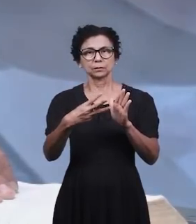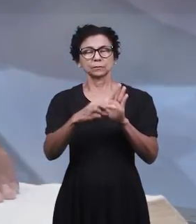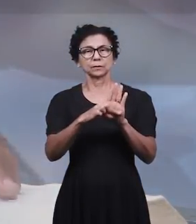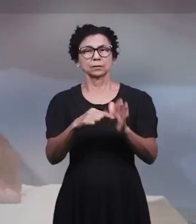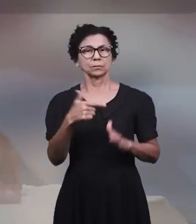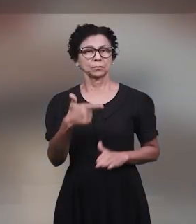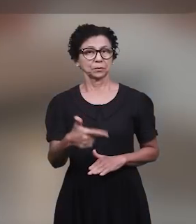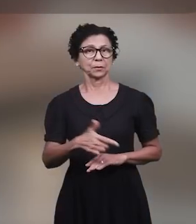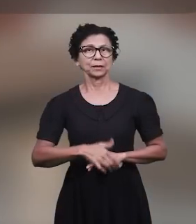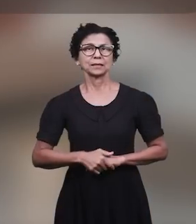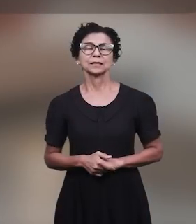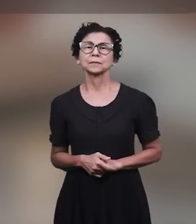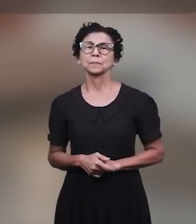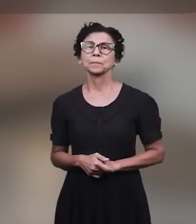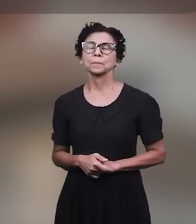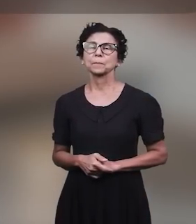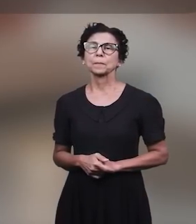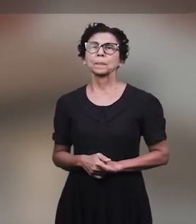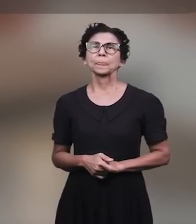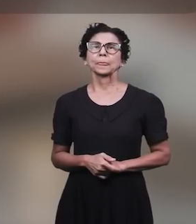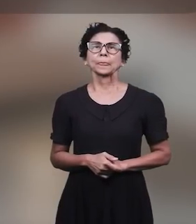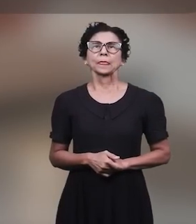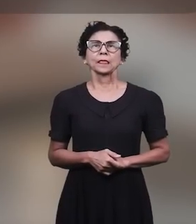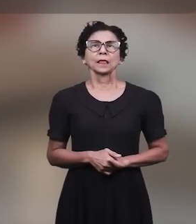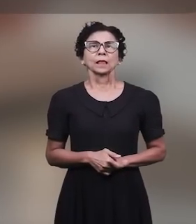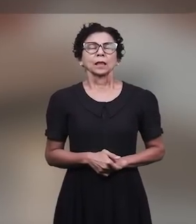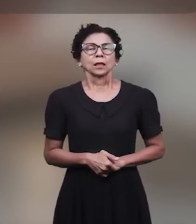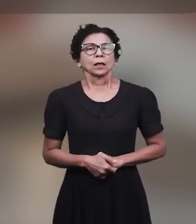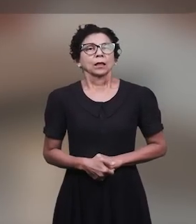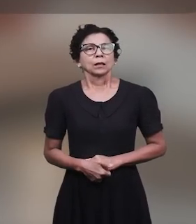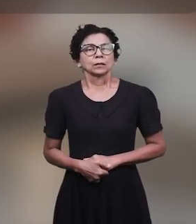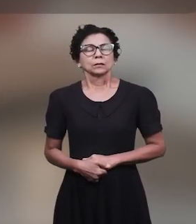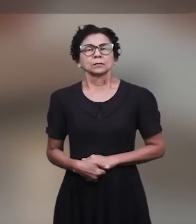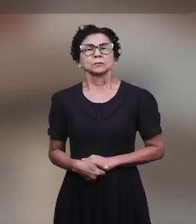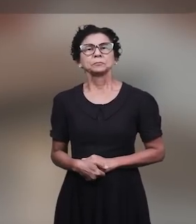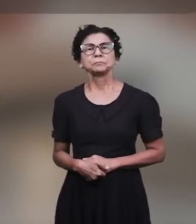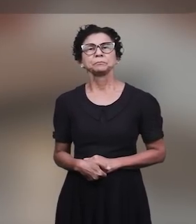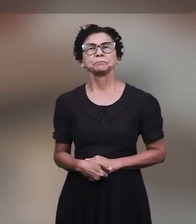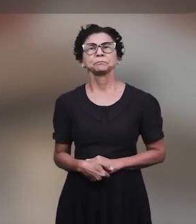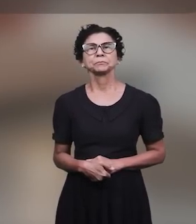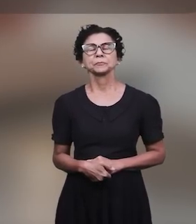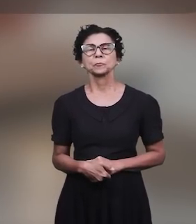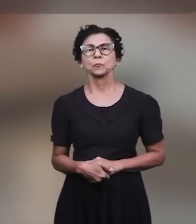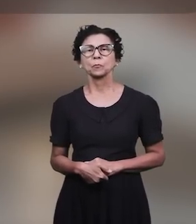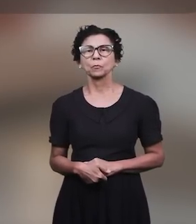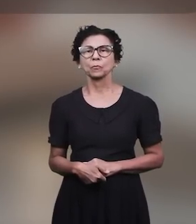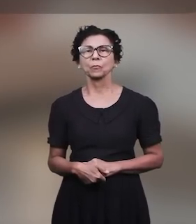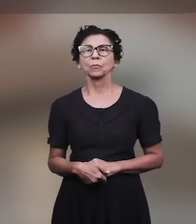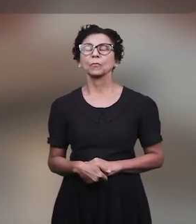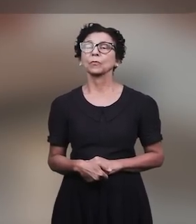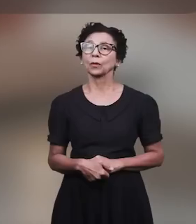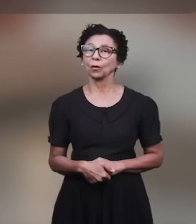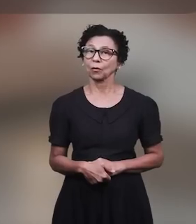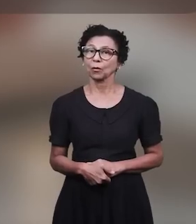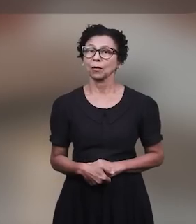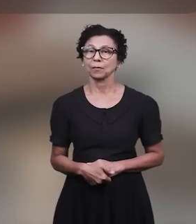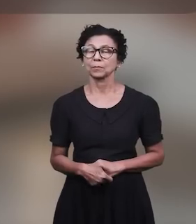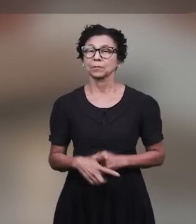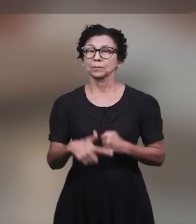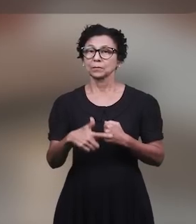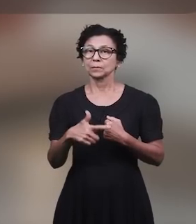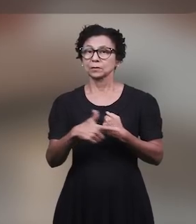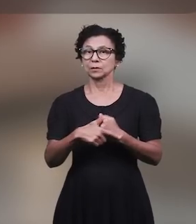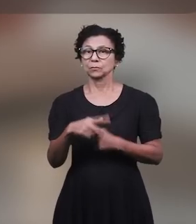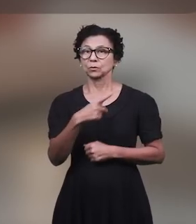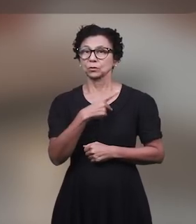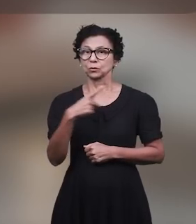2, diz o seguinte: convém que o bispo seja irrepreensível, marido de uma mulher, vigilante, sóbrio,